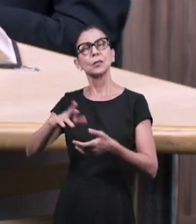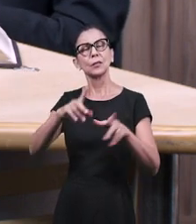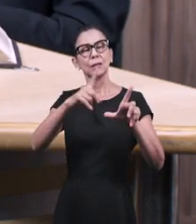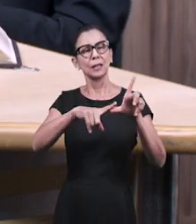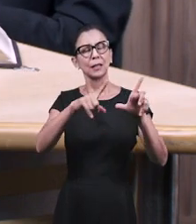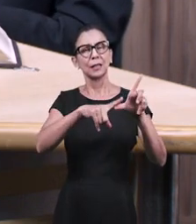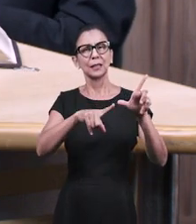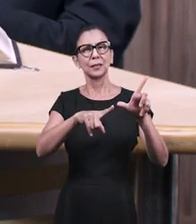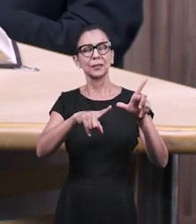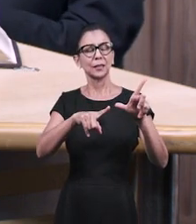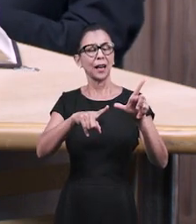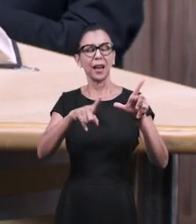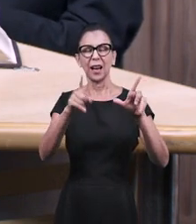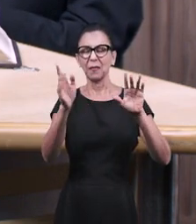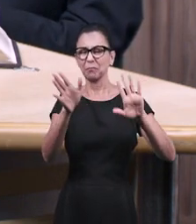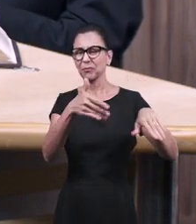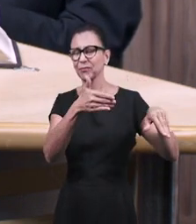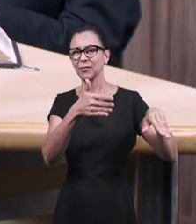entender tudo no Espírito.